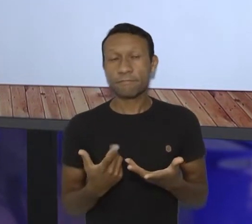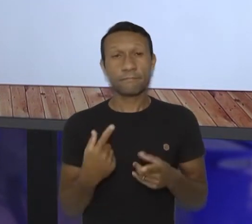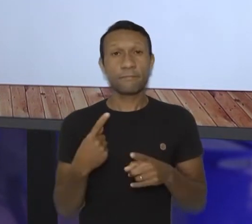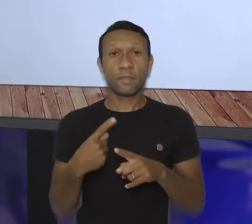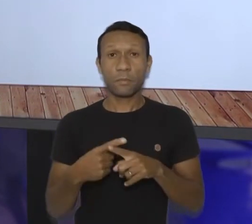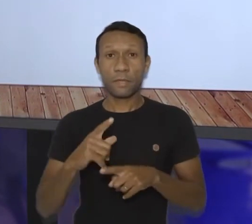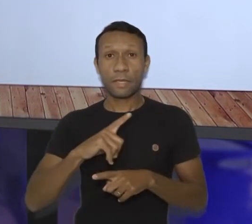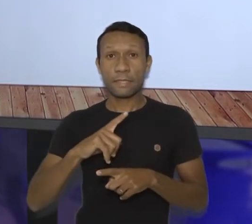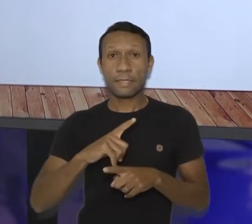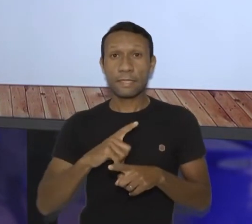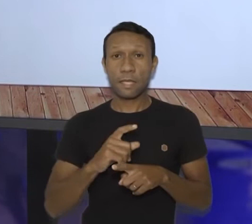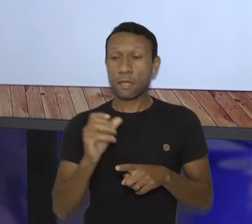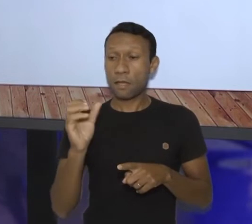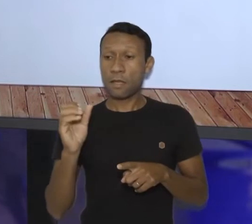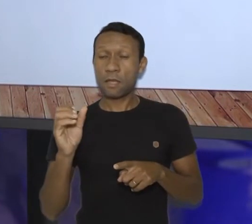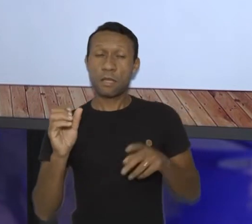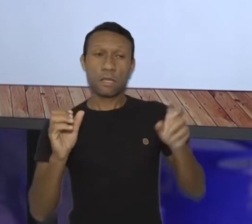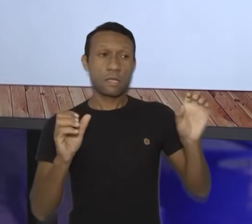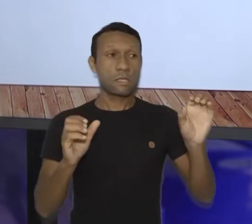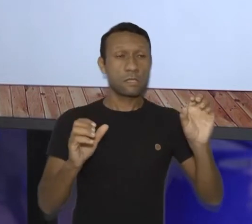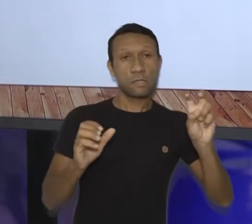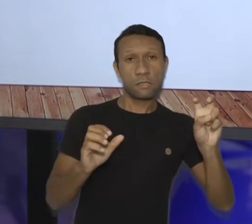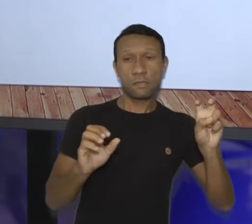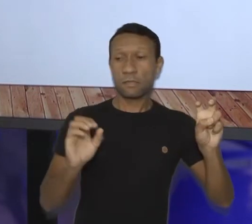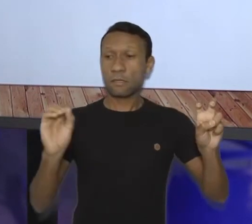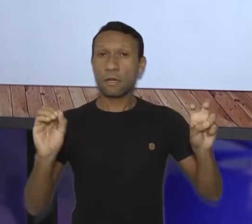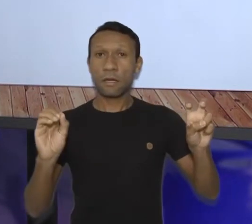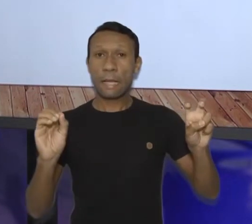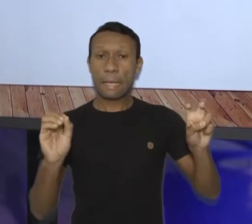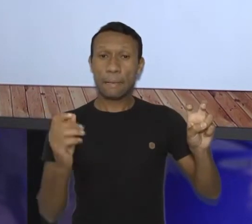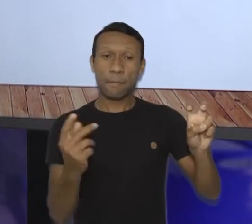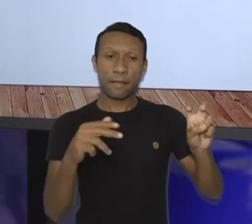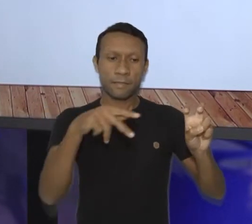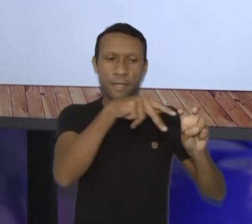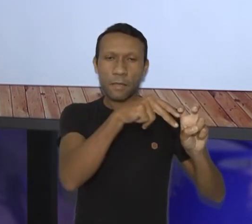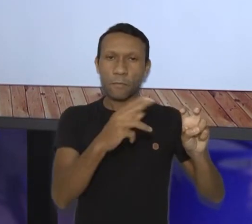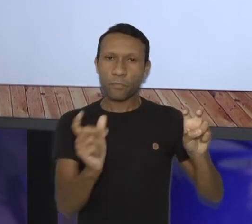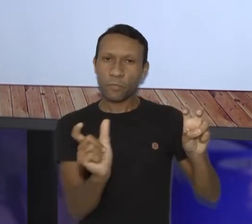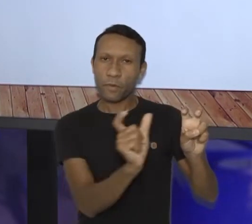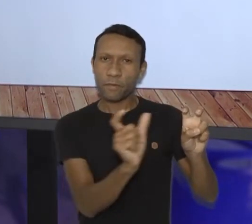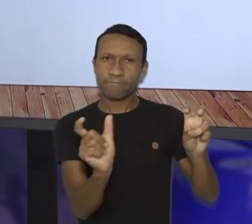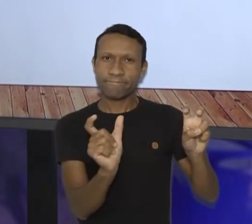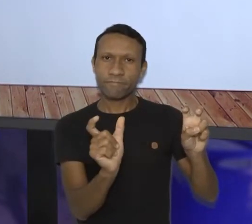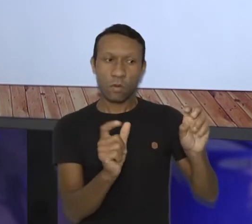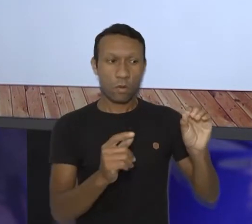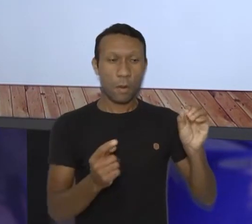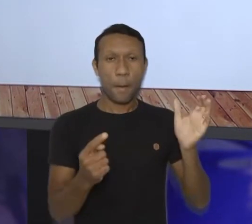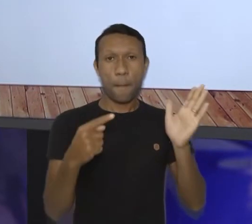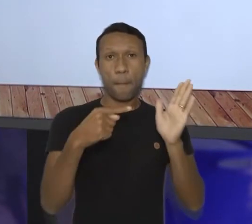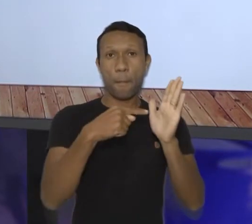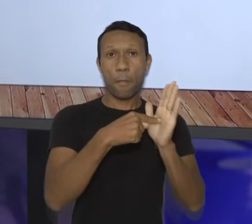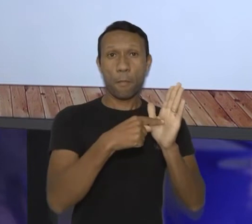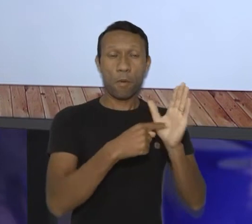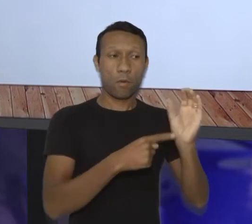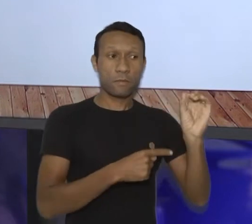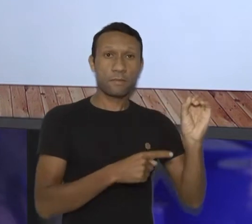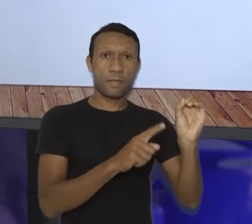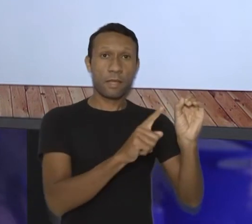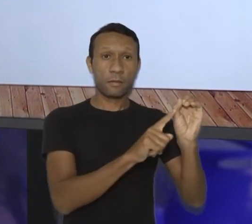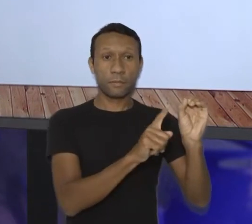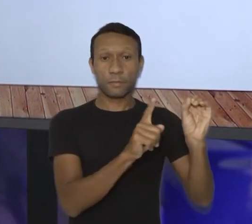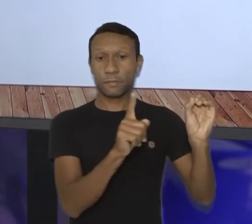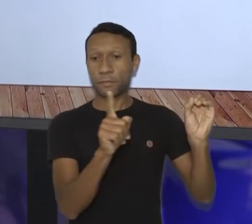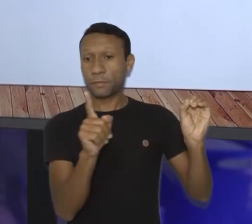eles estão em lados opostos e à mesma distância da origem, ou seja, do ponto 0. Então, eles são chamados de números